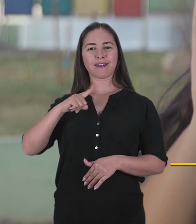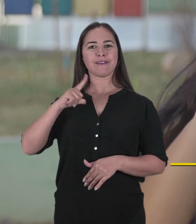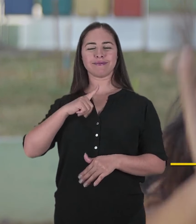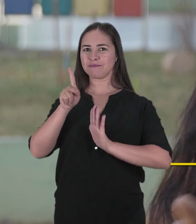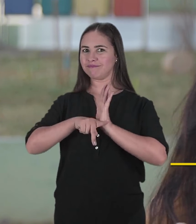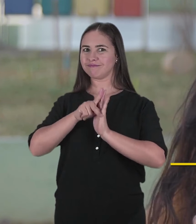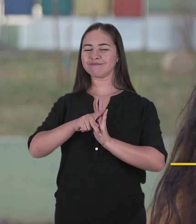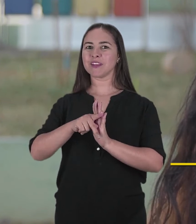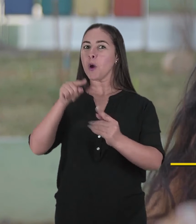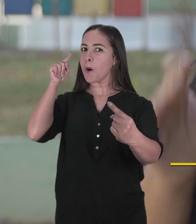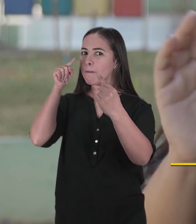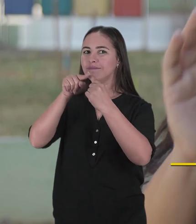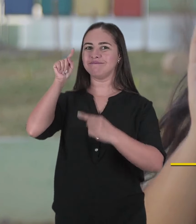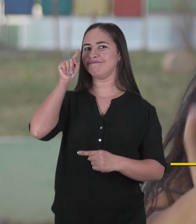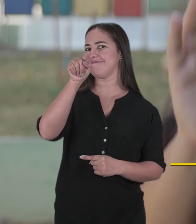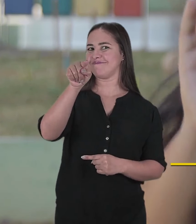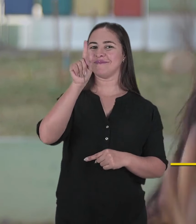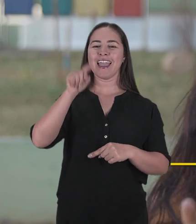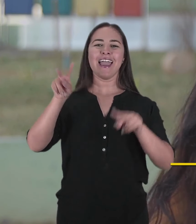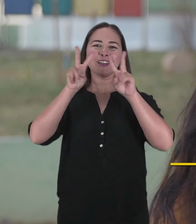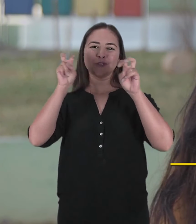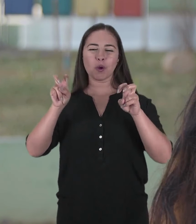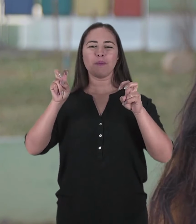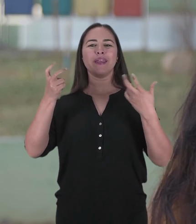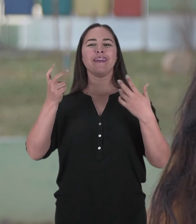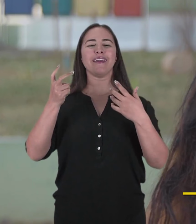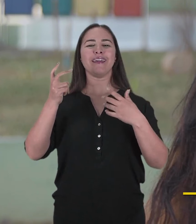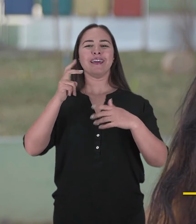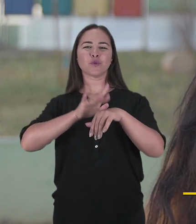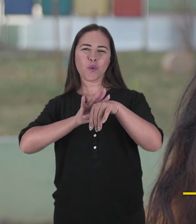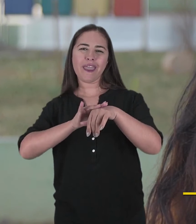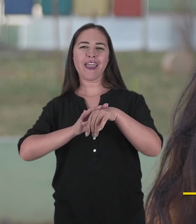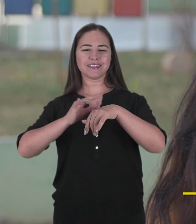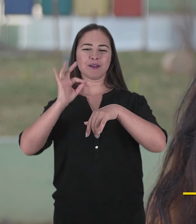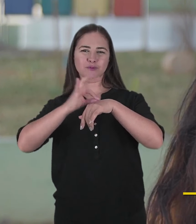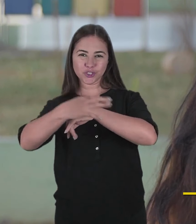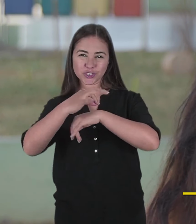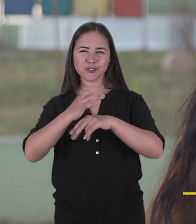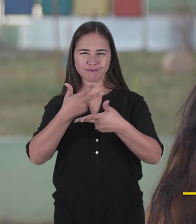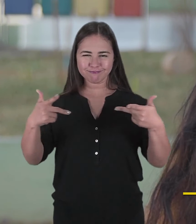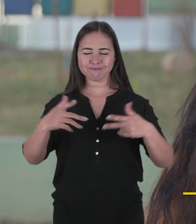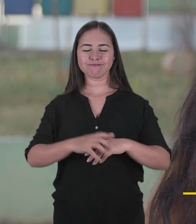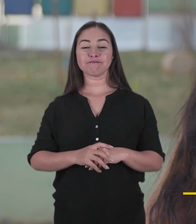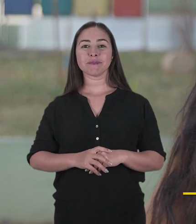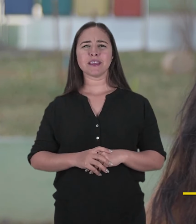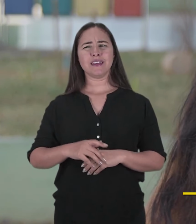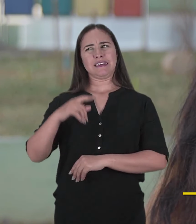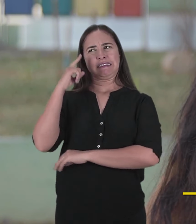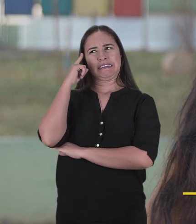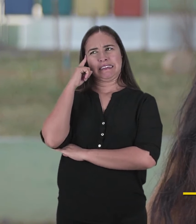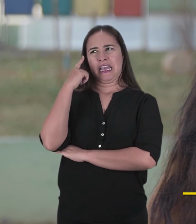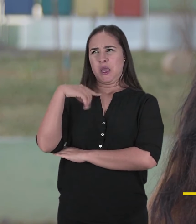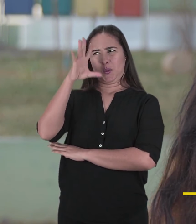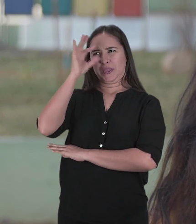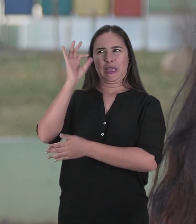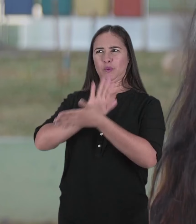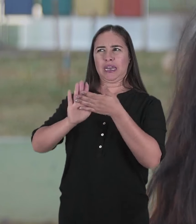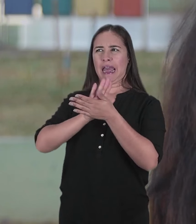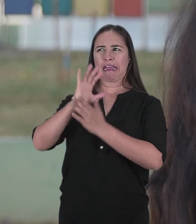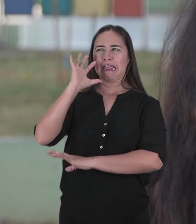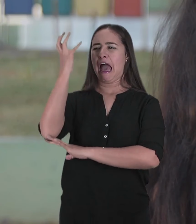que é a sua cara, mas é sobre arboviroses. Aí eu olhei para ela e falei assim: poxa, eu não entendo nada de